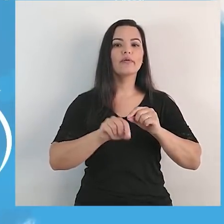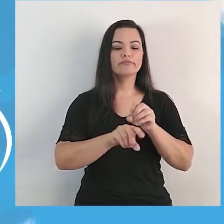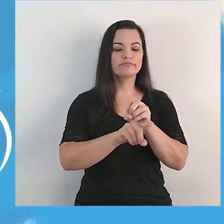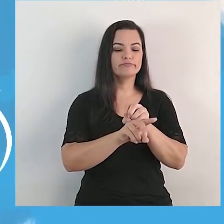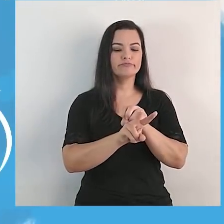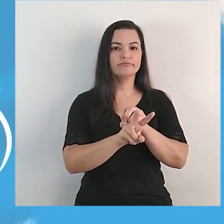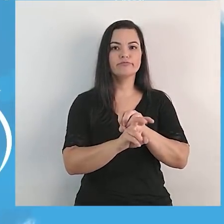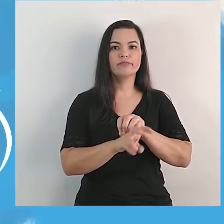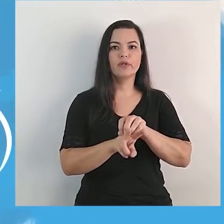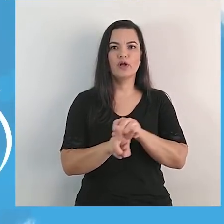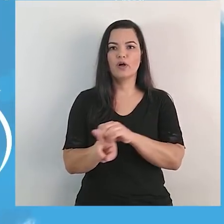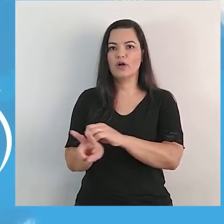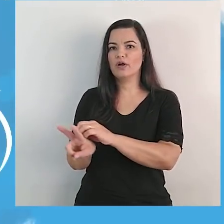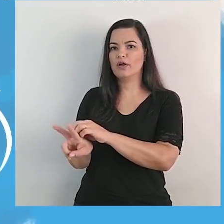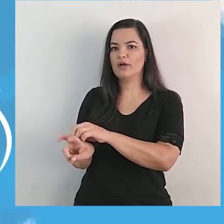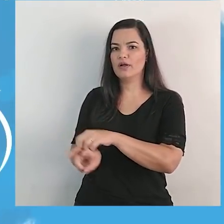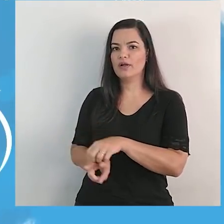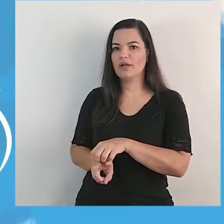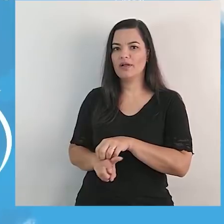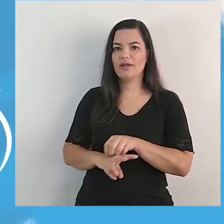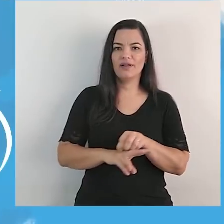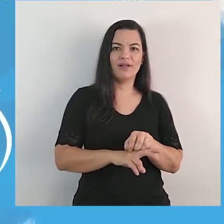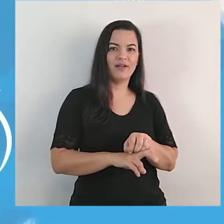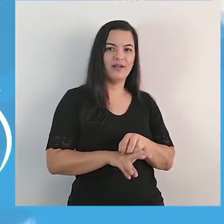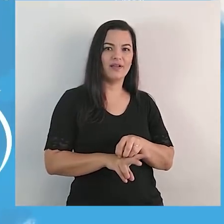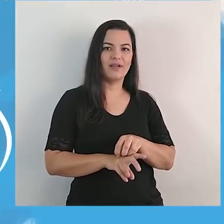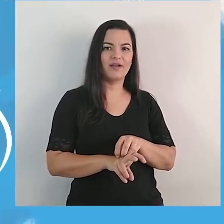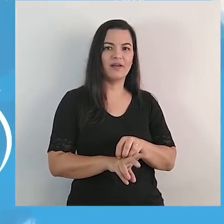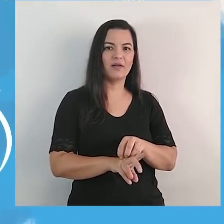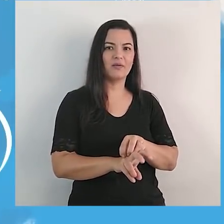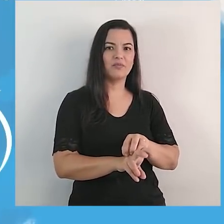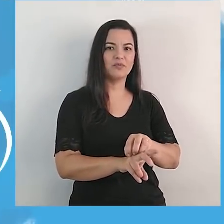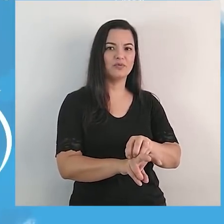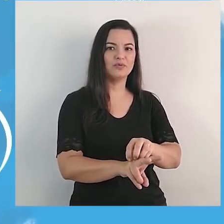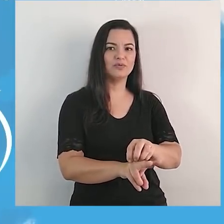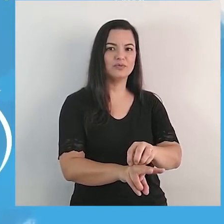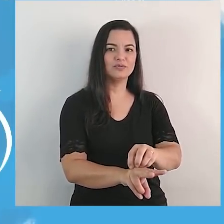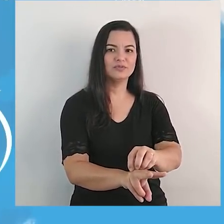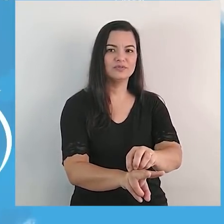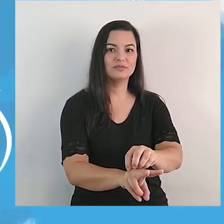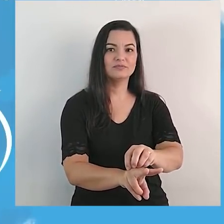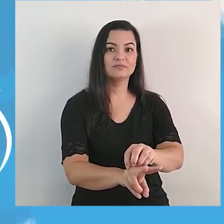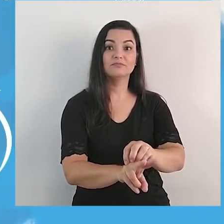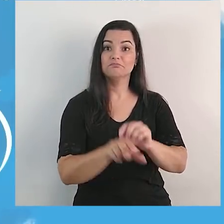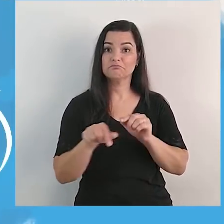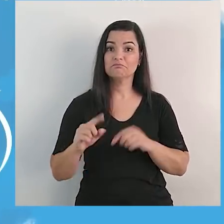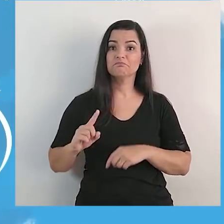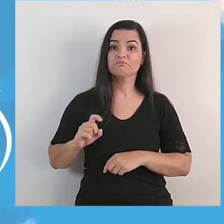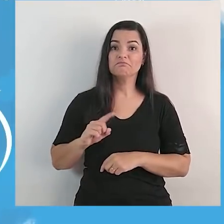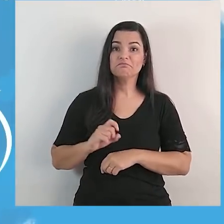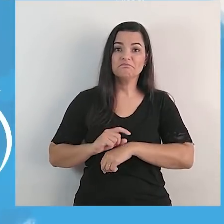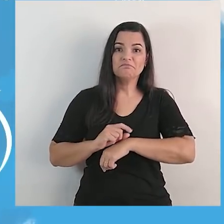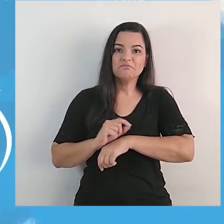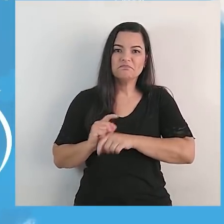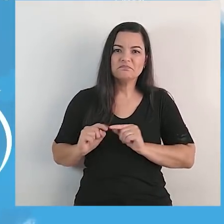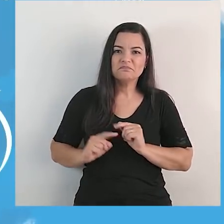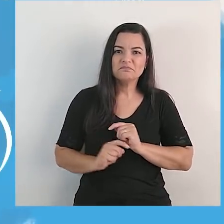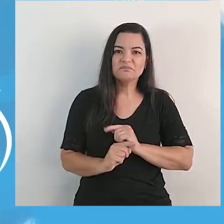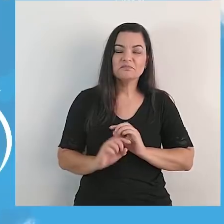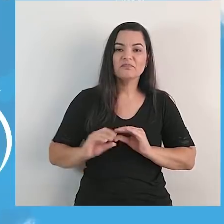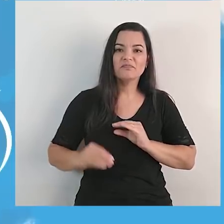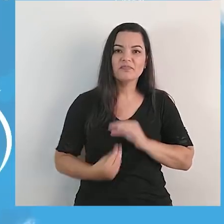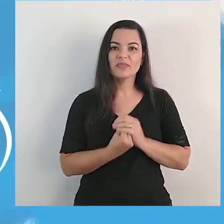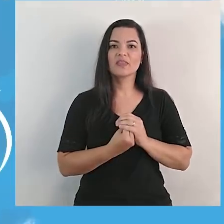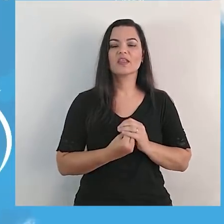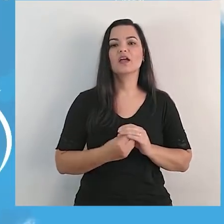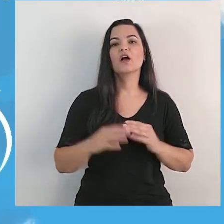que são os caramujos. Só que no caramujo, ele não vai causar absolutamente nada. Essa larva